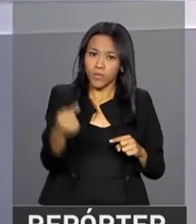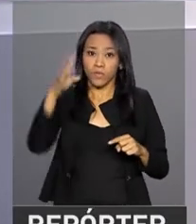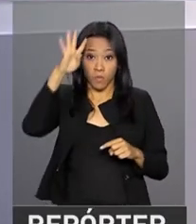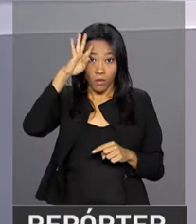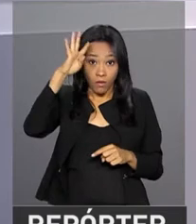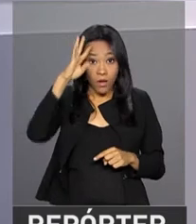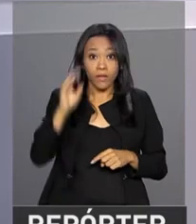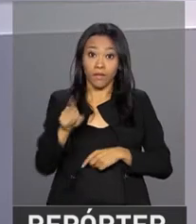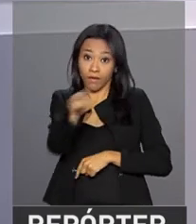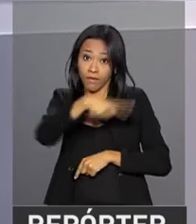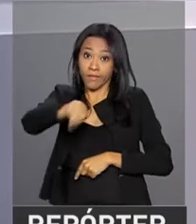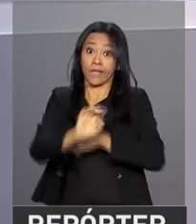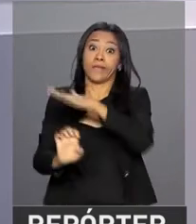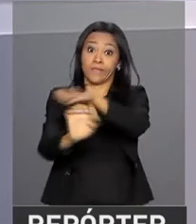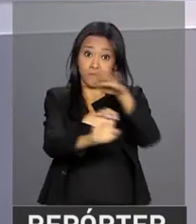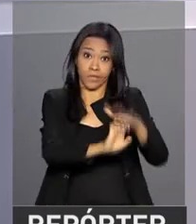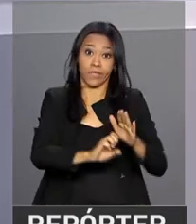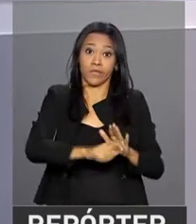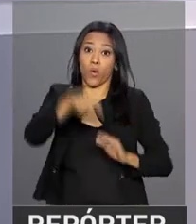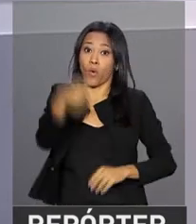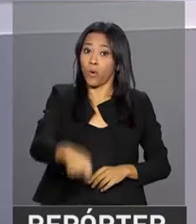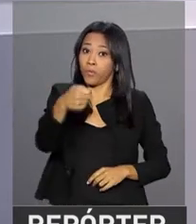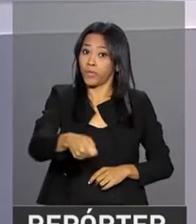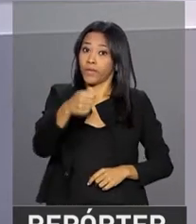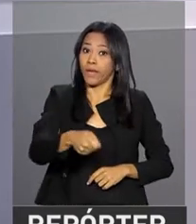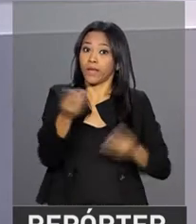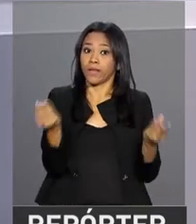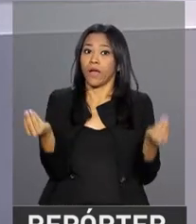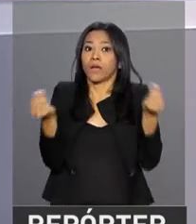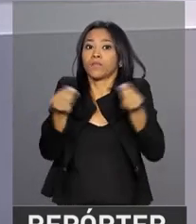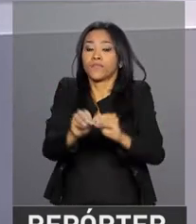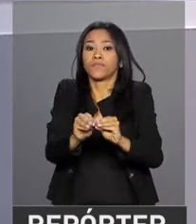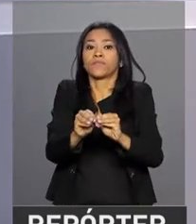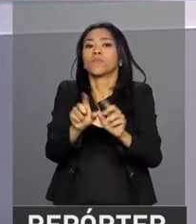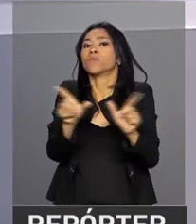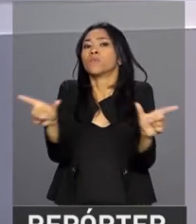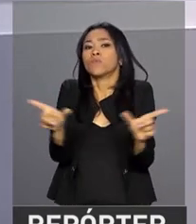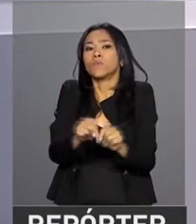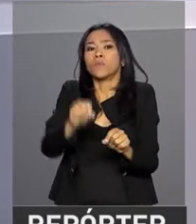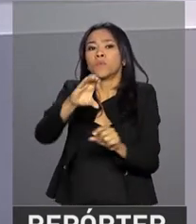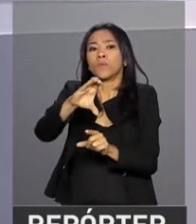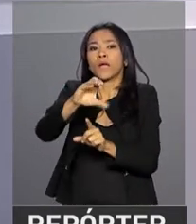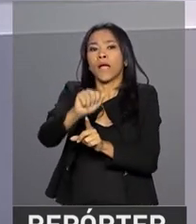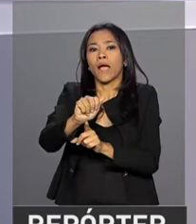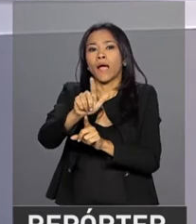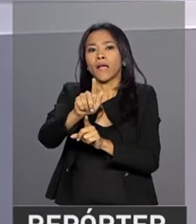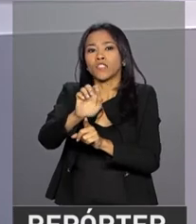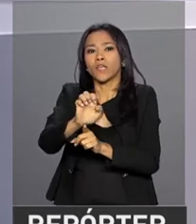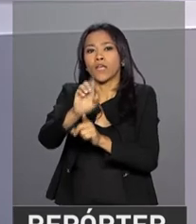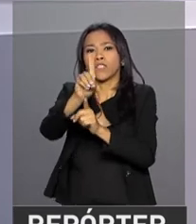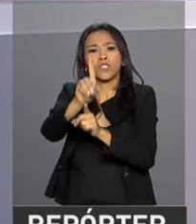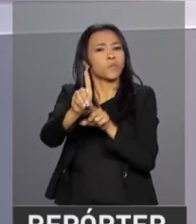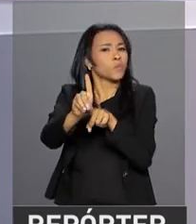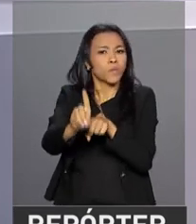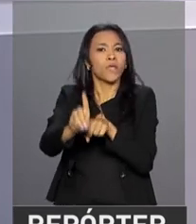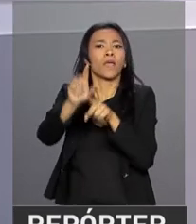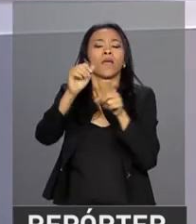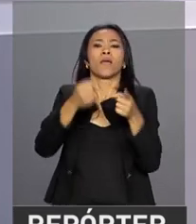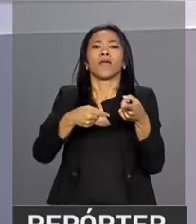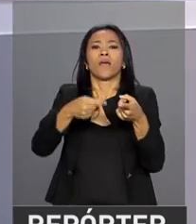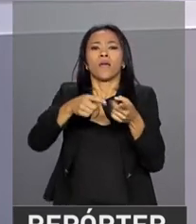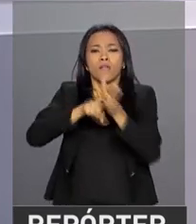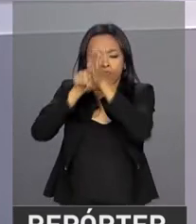empresas vão ser obrigadas a informar ao cadastro geral de empregados e desempregados o caged a realização de exame toxicológico